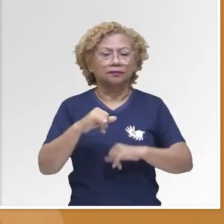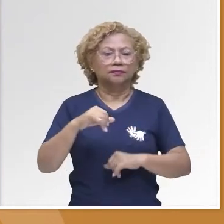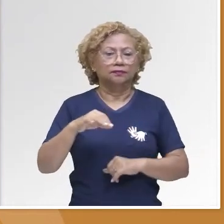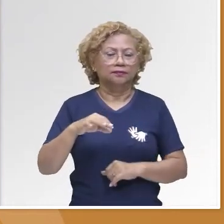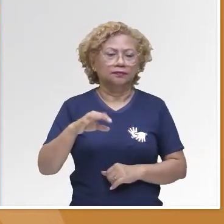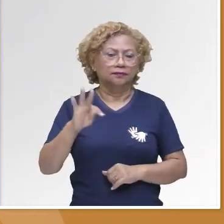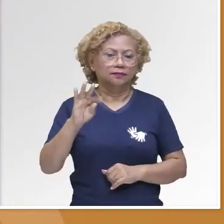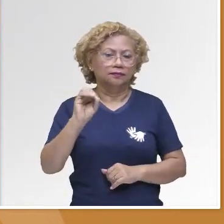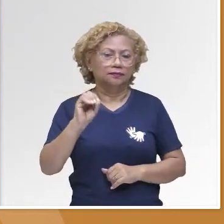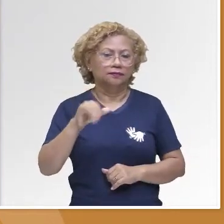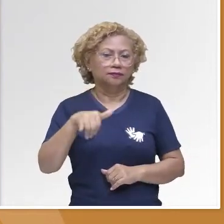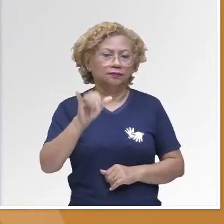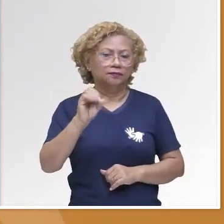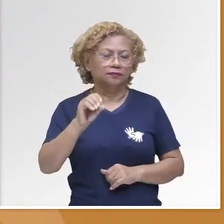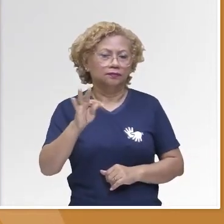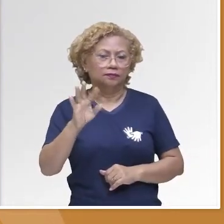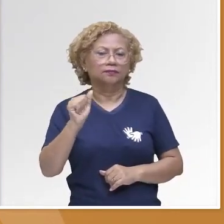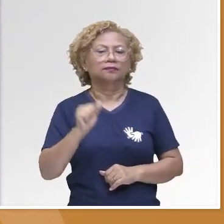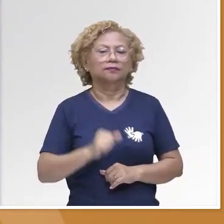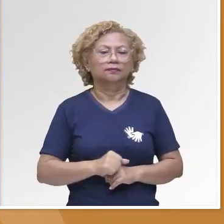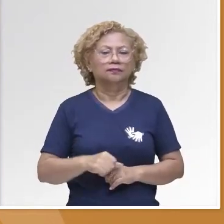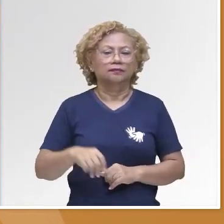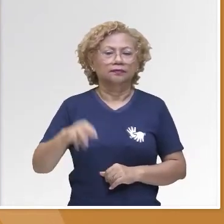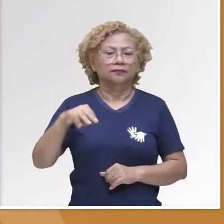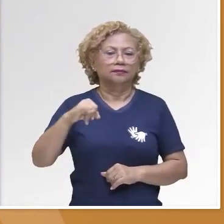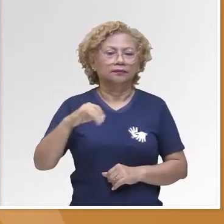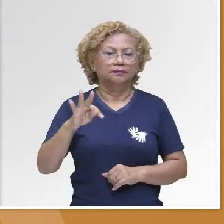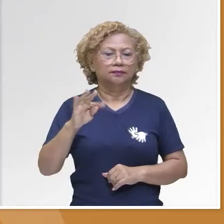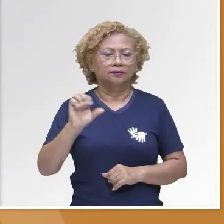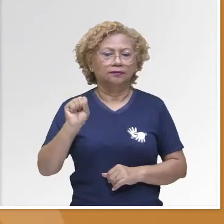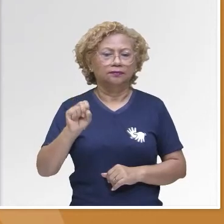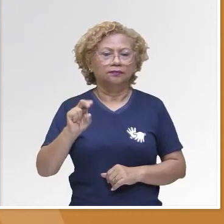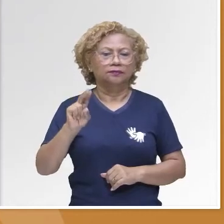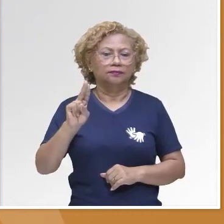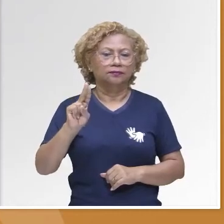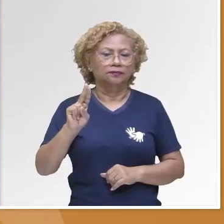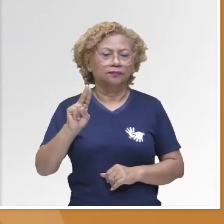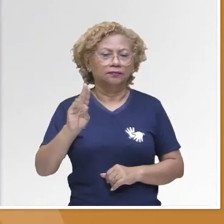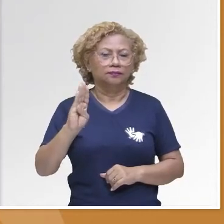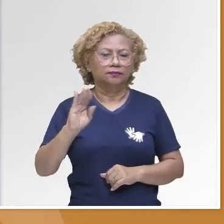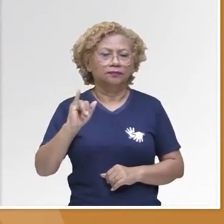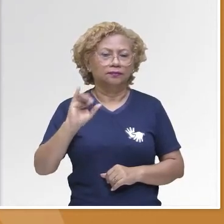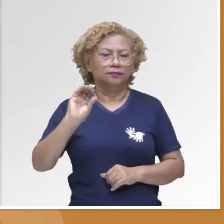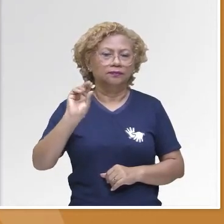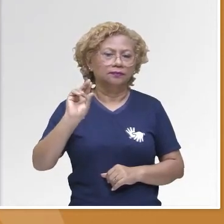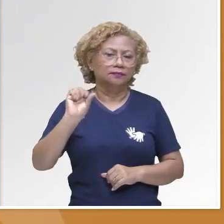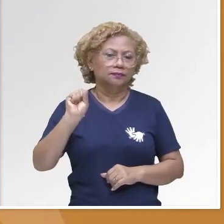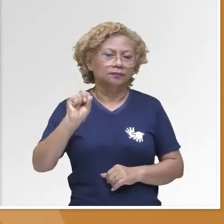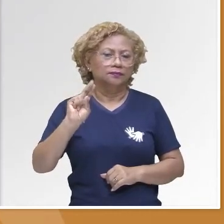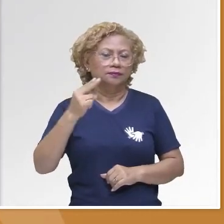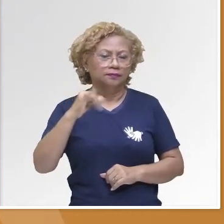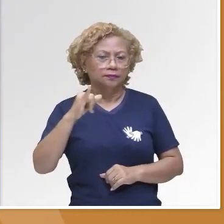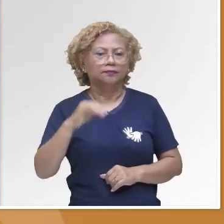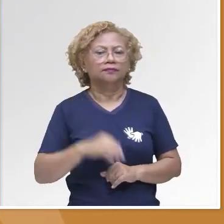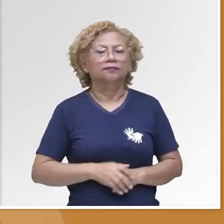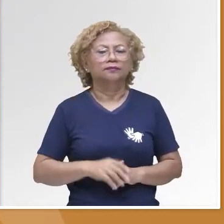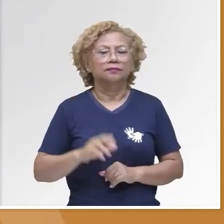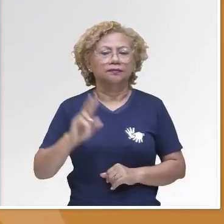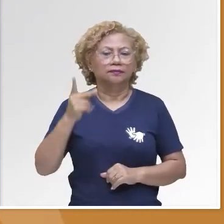da Honda, Sony, Canon, a Toshiba, tá? Todas essas marcas hoje